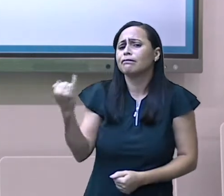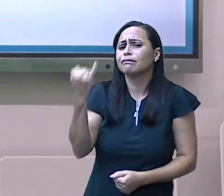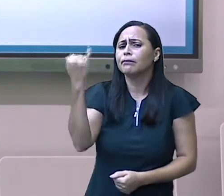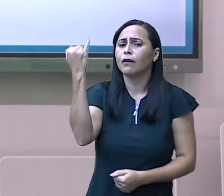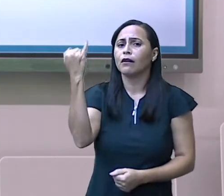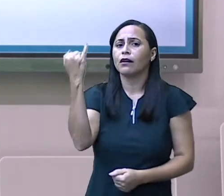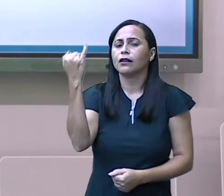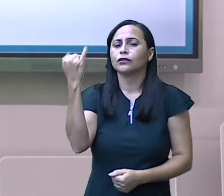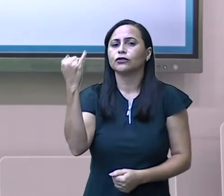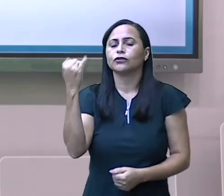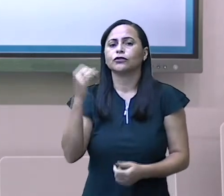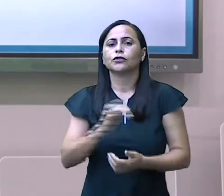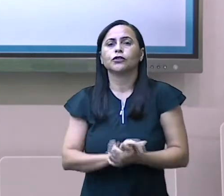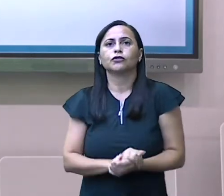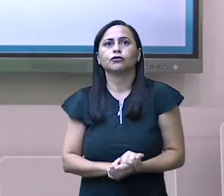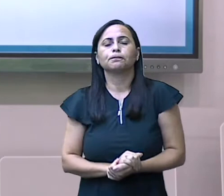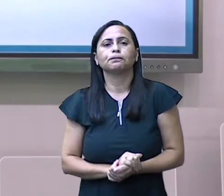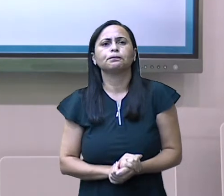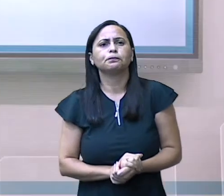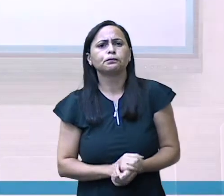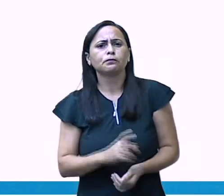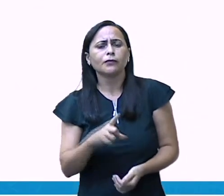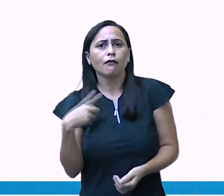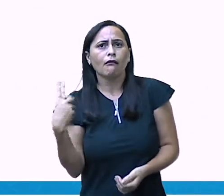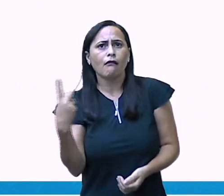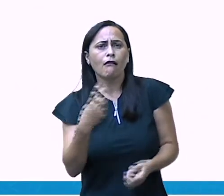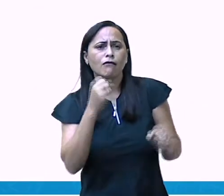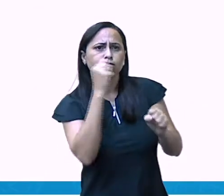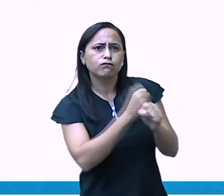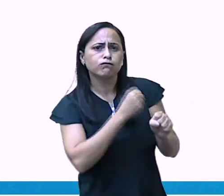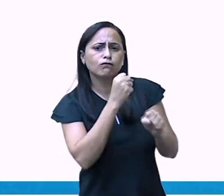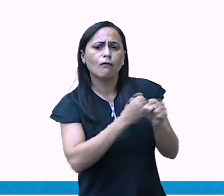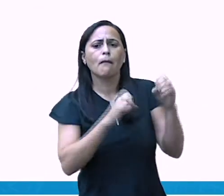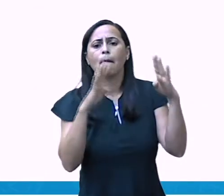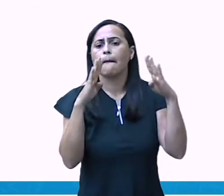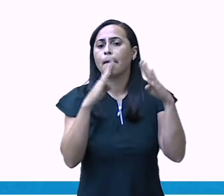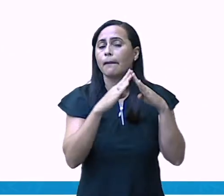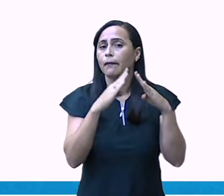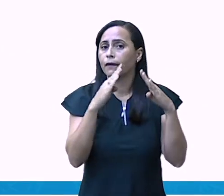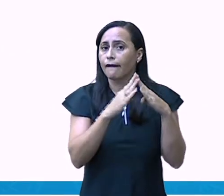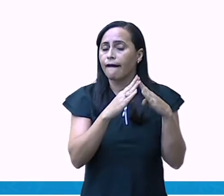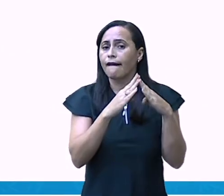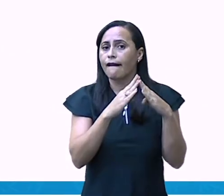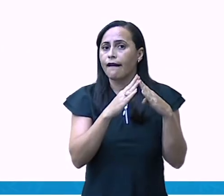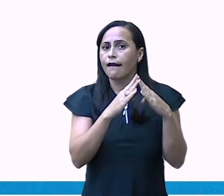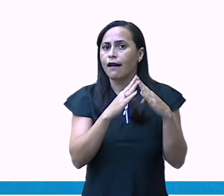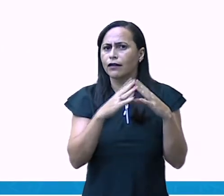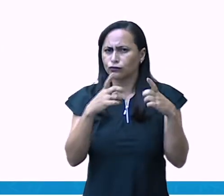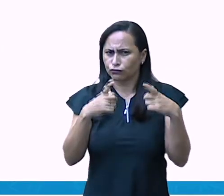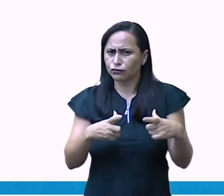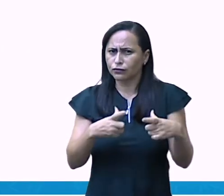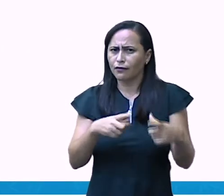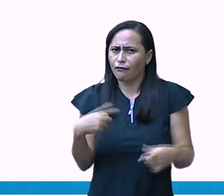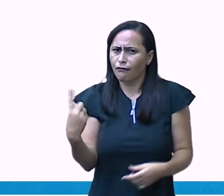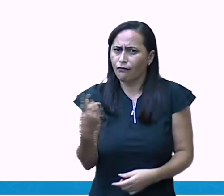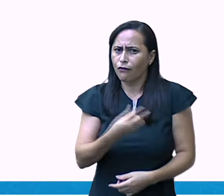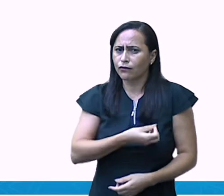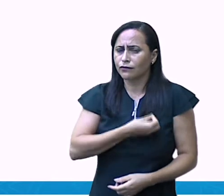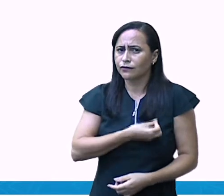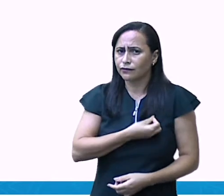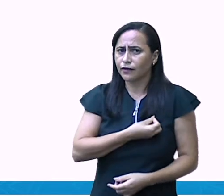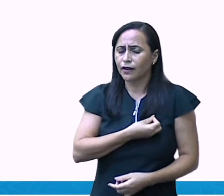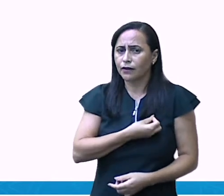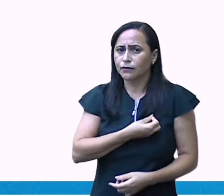para construções de casas, para construir a nossa moradia. Eu preciso identificar se aquele solo é